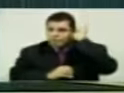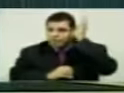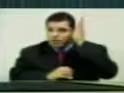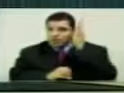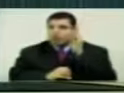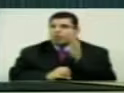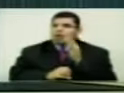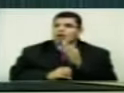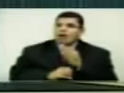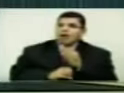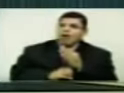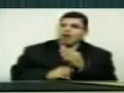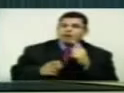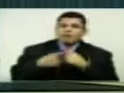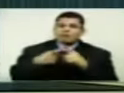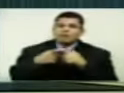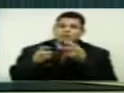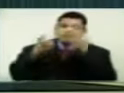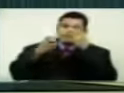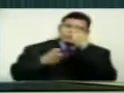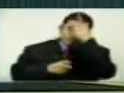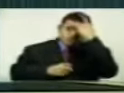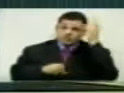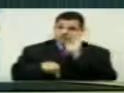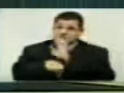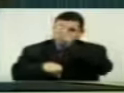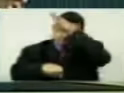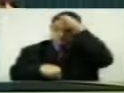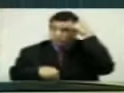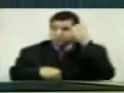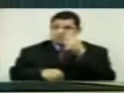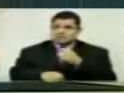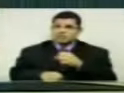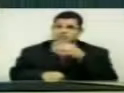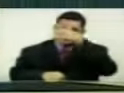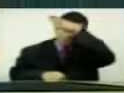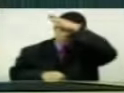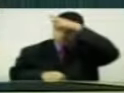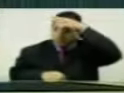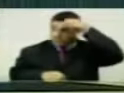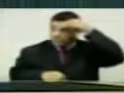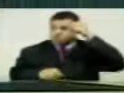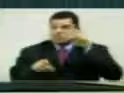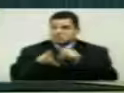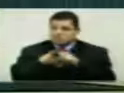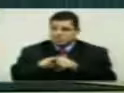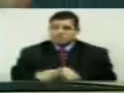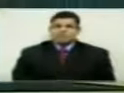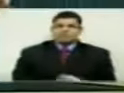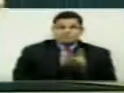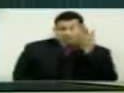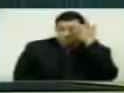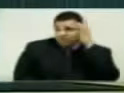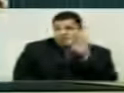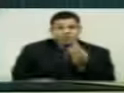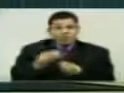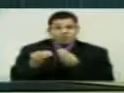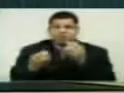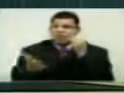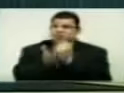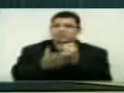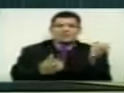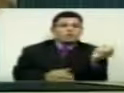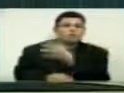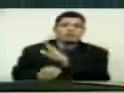é canalice com os interesses do povo do estado do Amazonas e do povo da cidade de Manaus. Não há